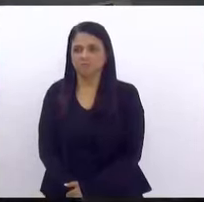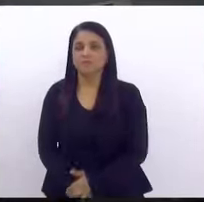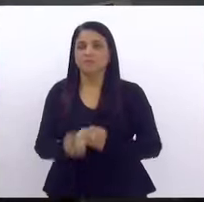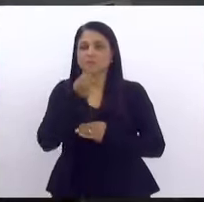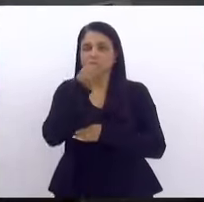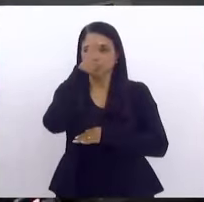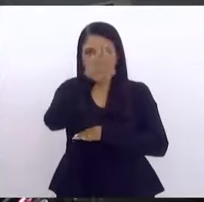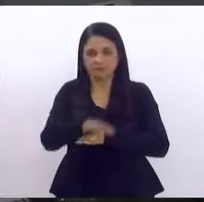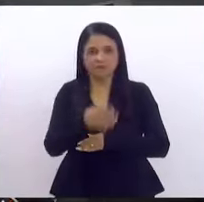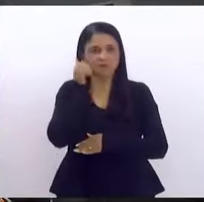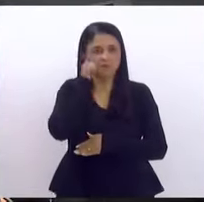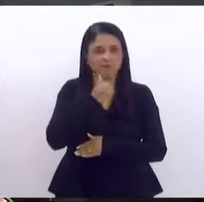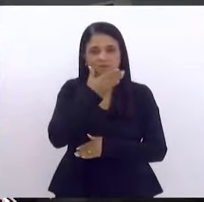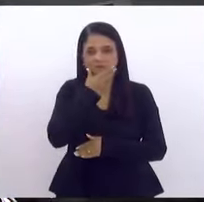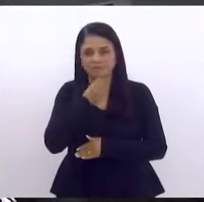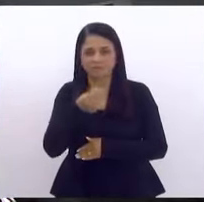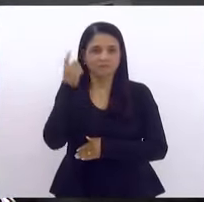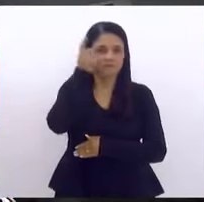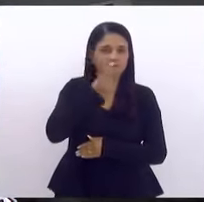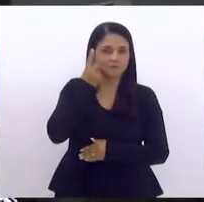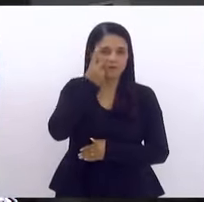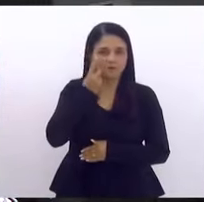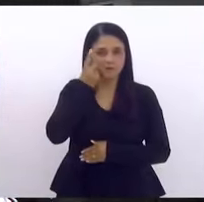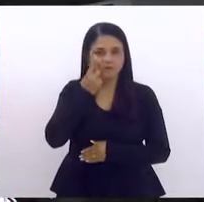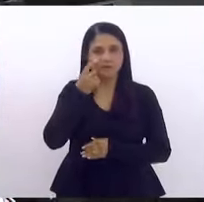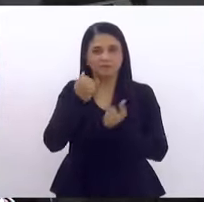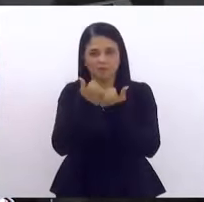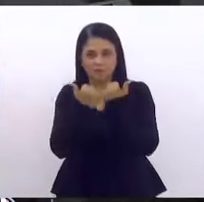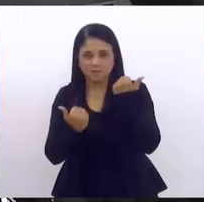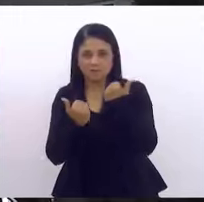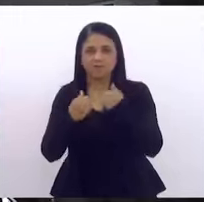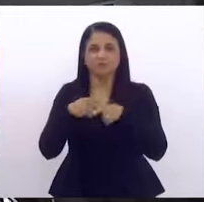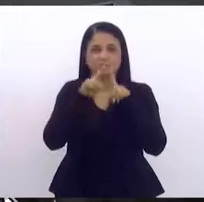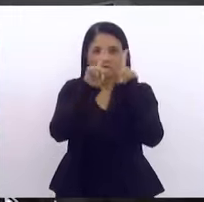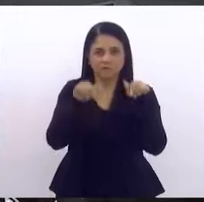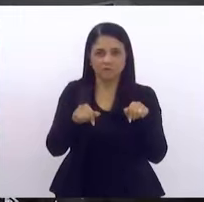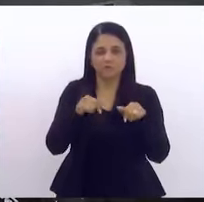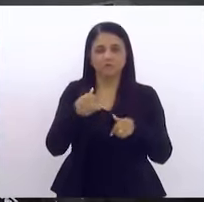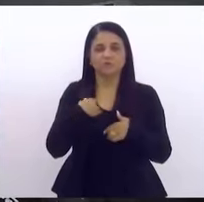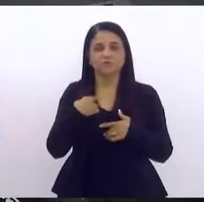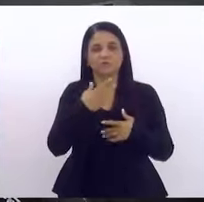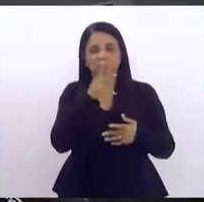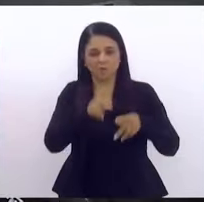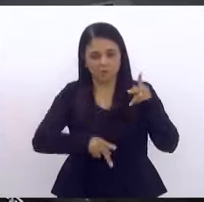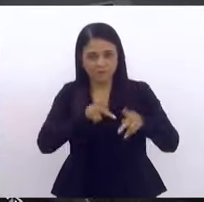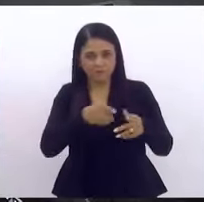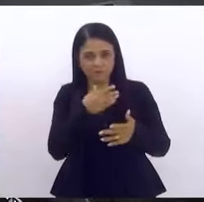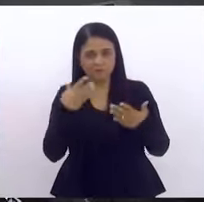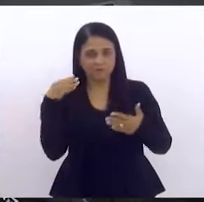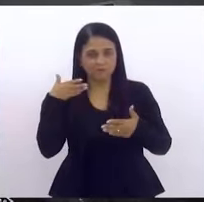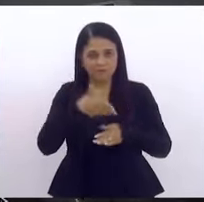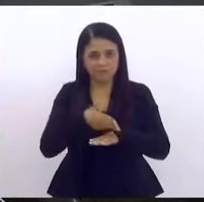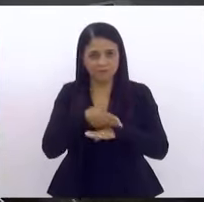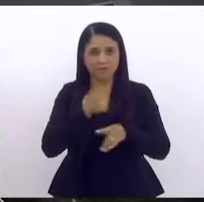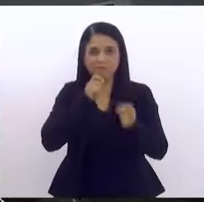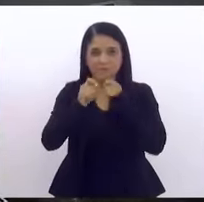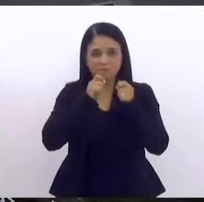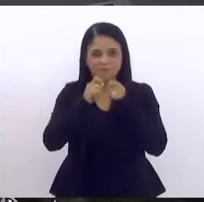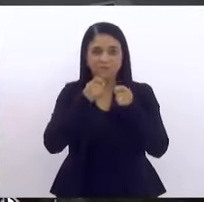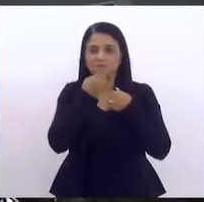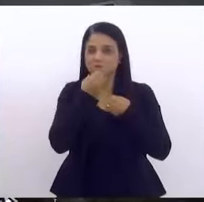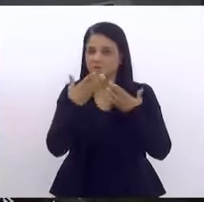Boa tarde, senhoras e senhores deputados, assessores, servidores, público presente, imprensa. Sejam